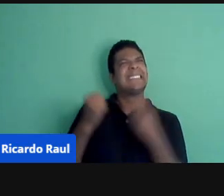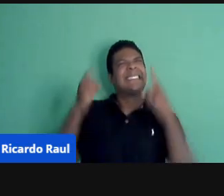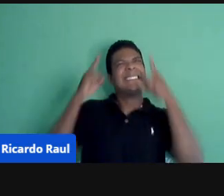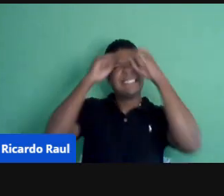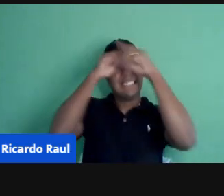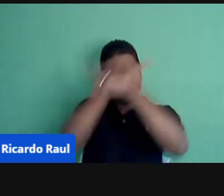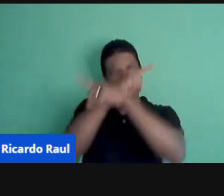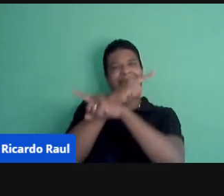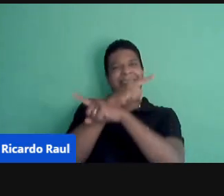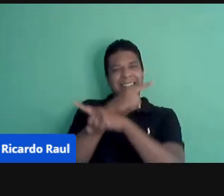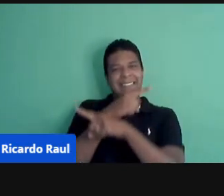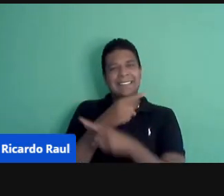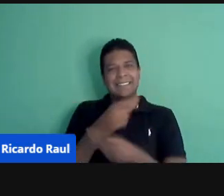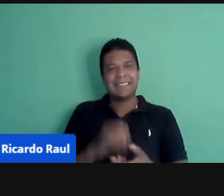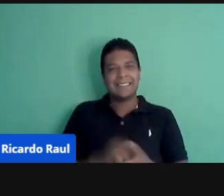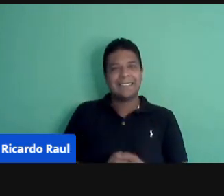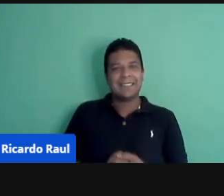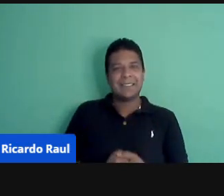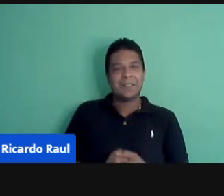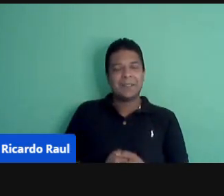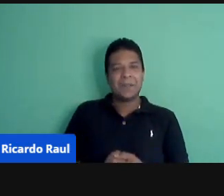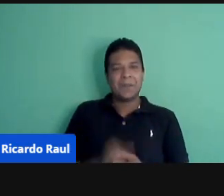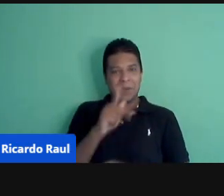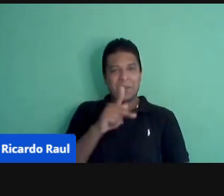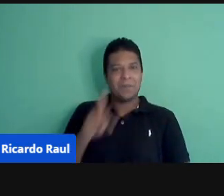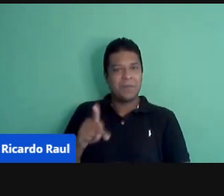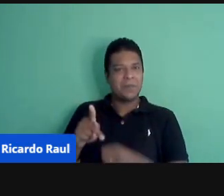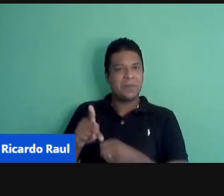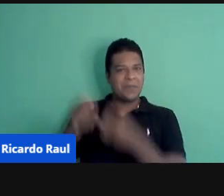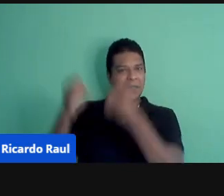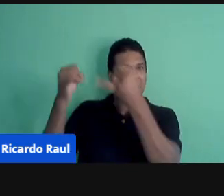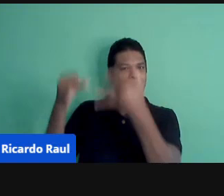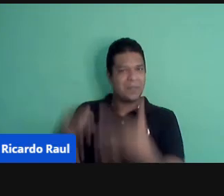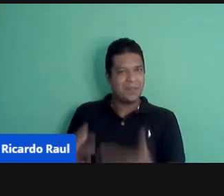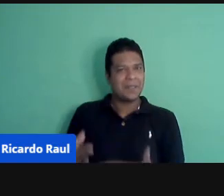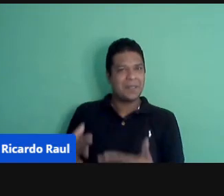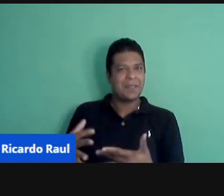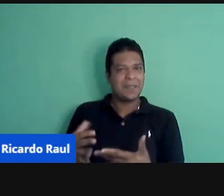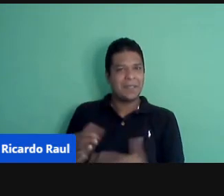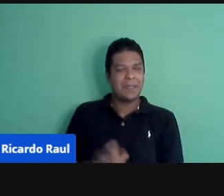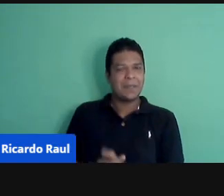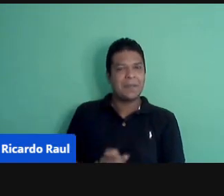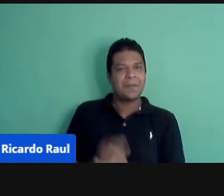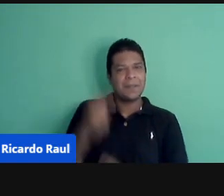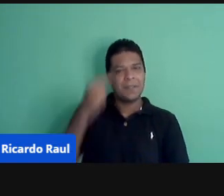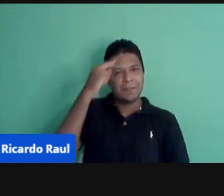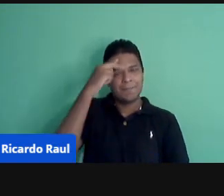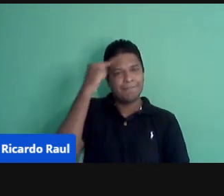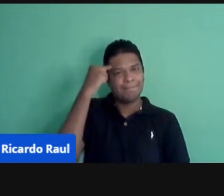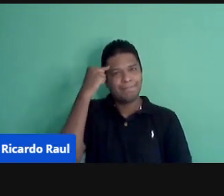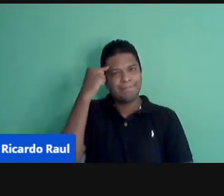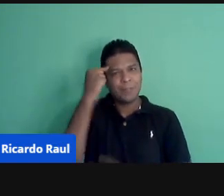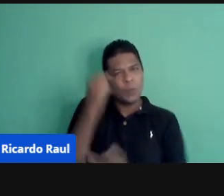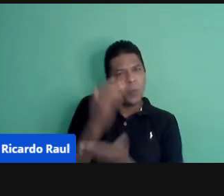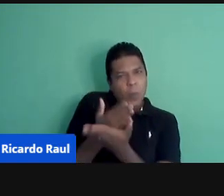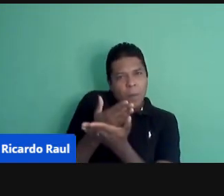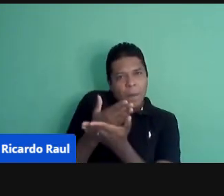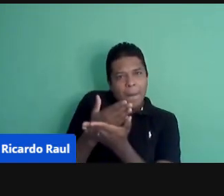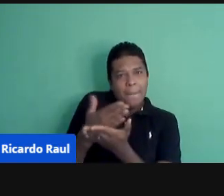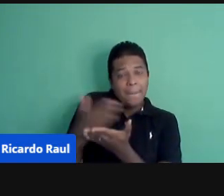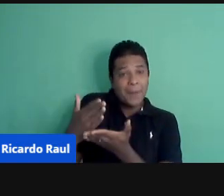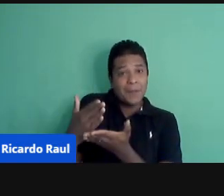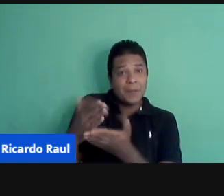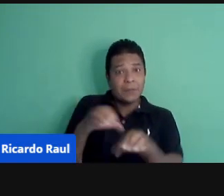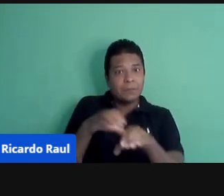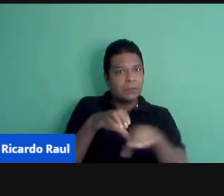né? E na fala do professor Jorge, eu me vi durante vários momentos, porque quando iniciou o ensino remoto,